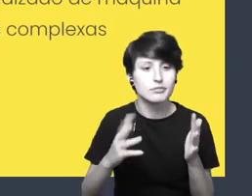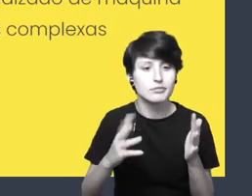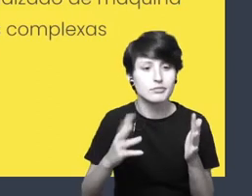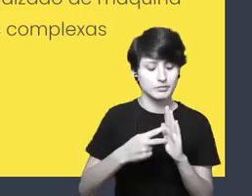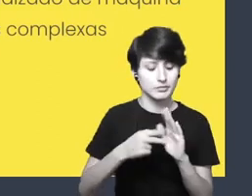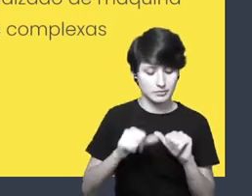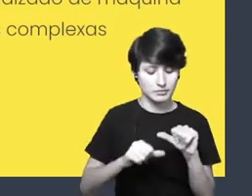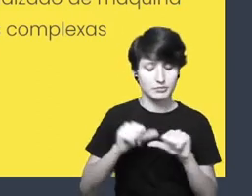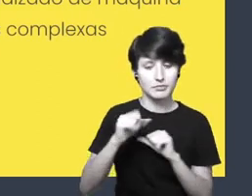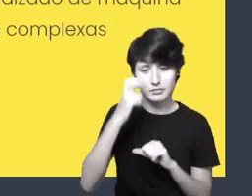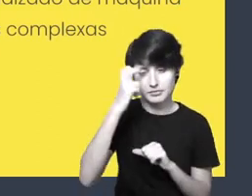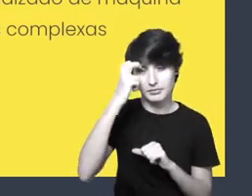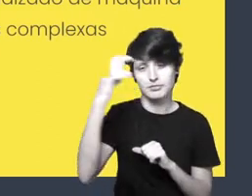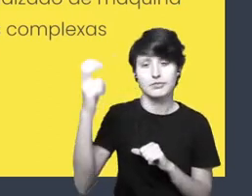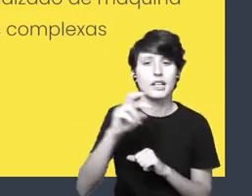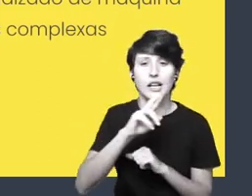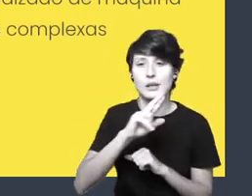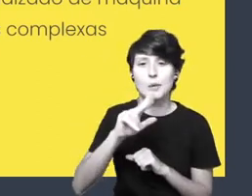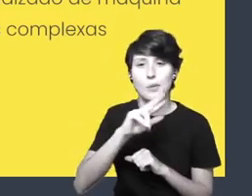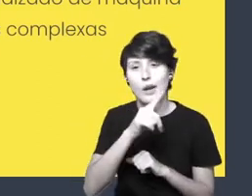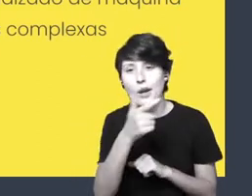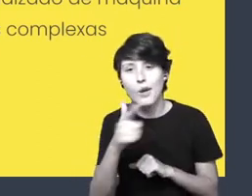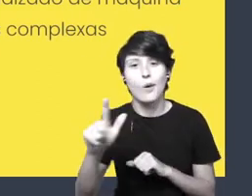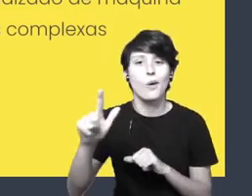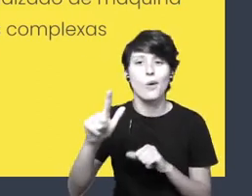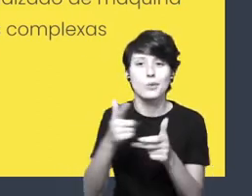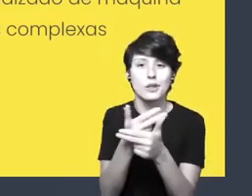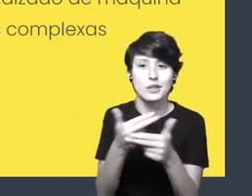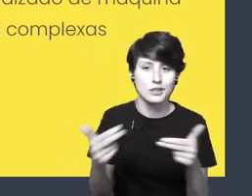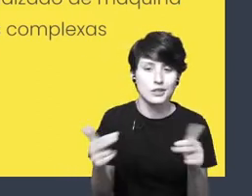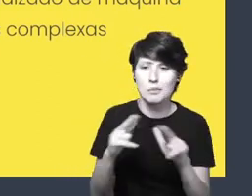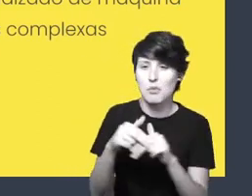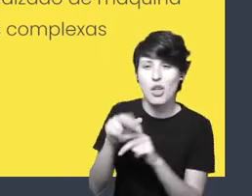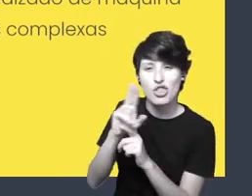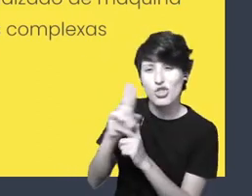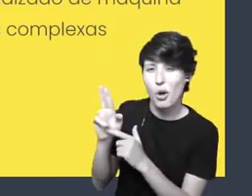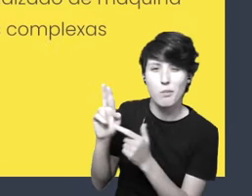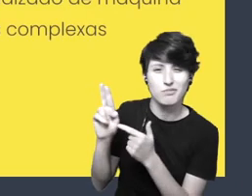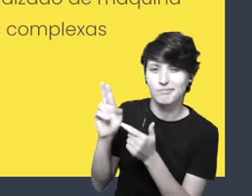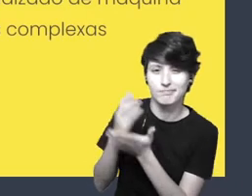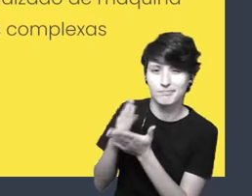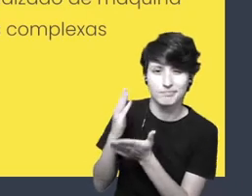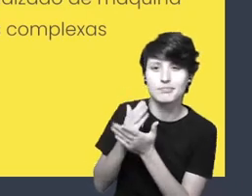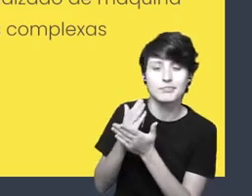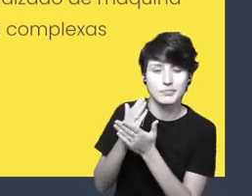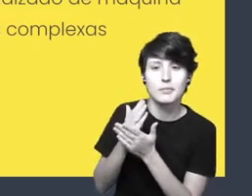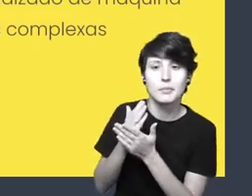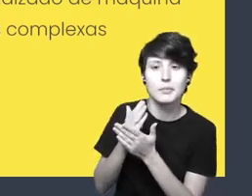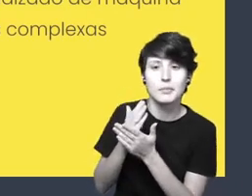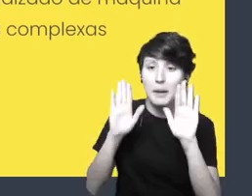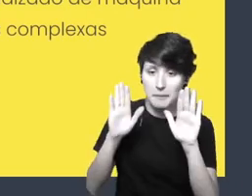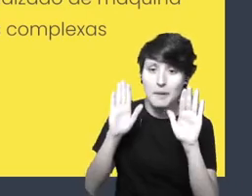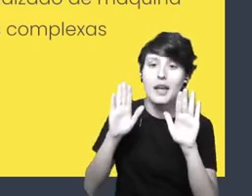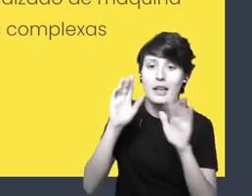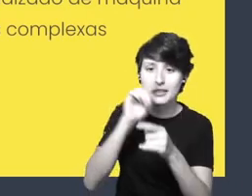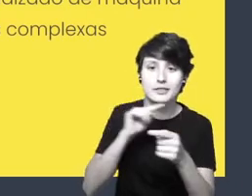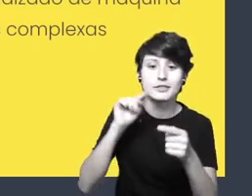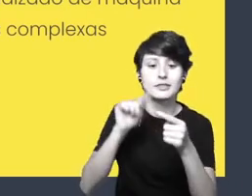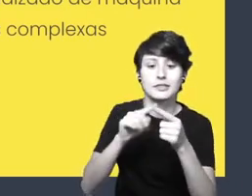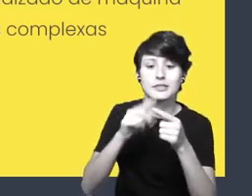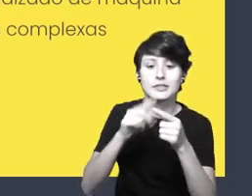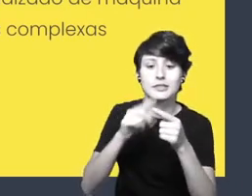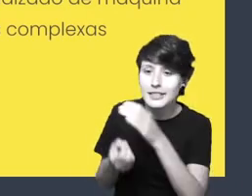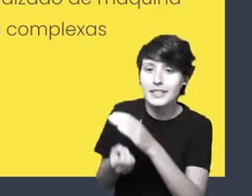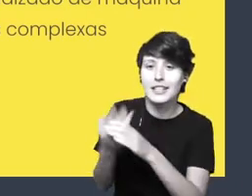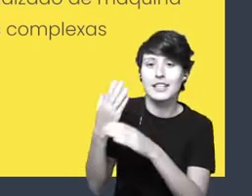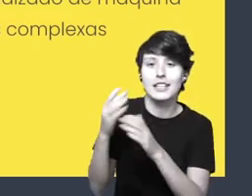não é por outras coisas, né? Por causa do nome, realmente é inteligência artificial, uma inteligência fabricada, né? E aí